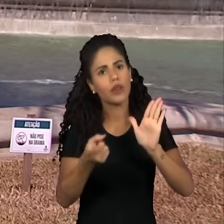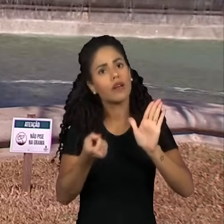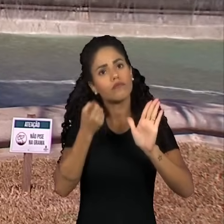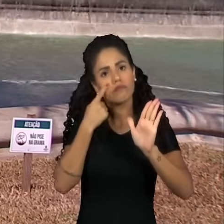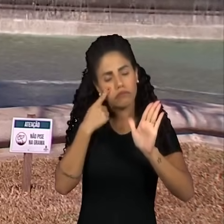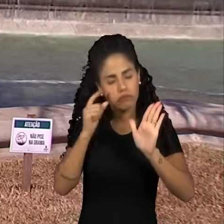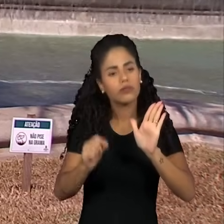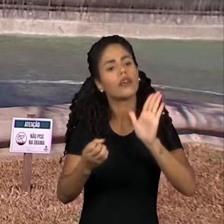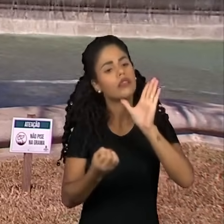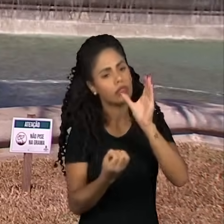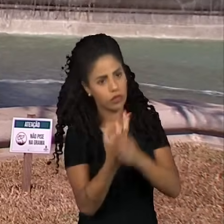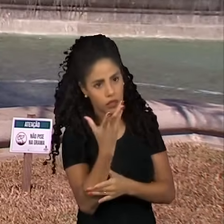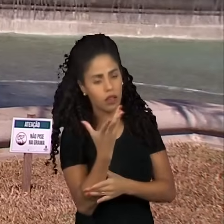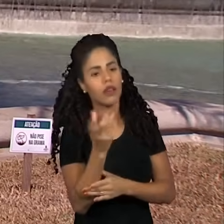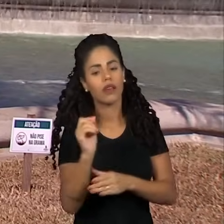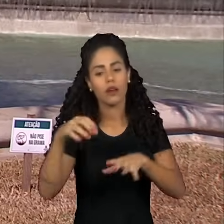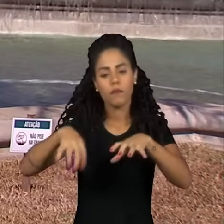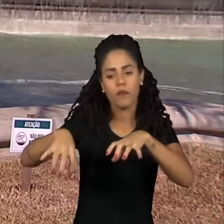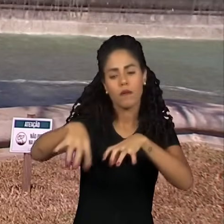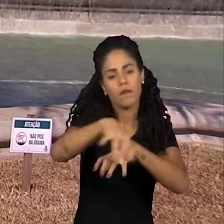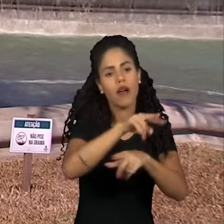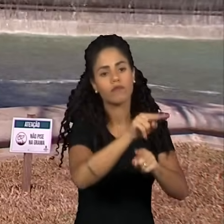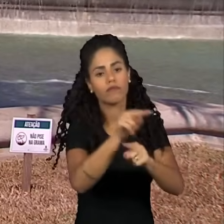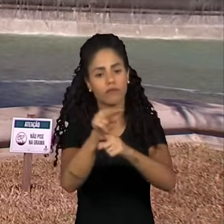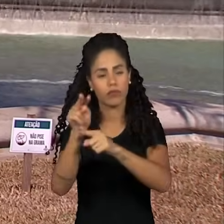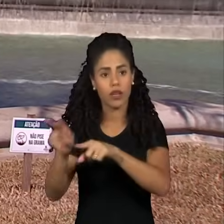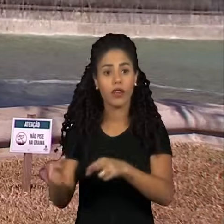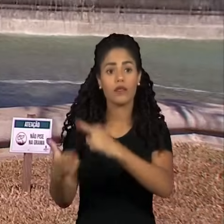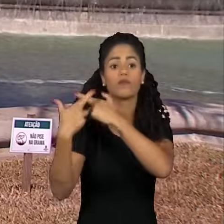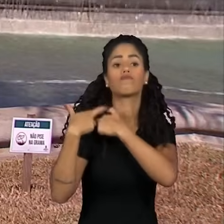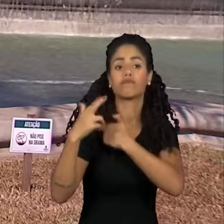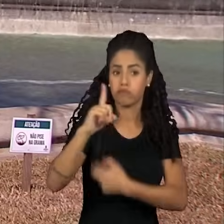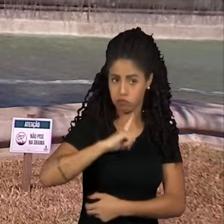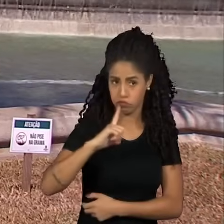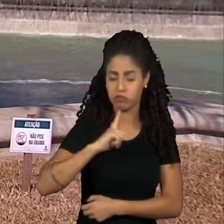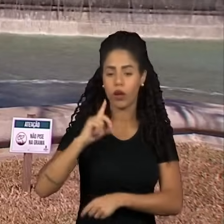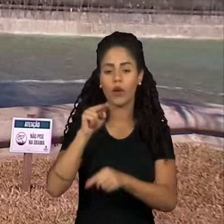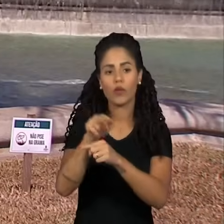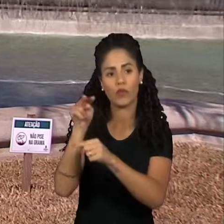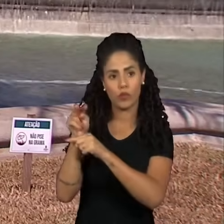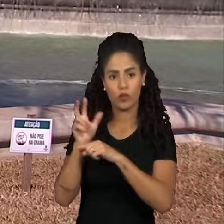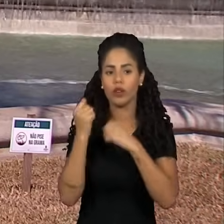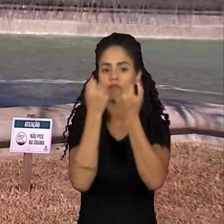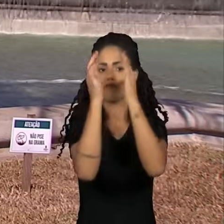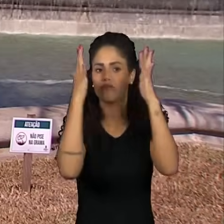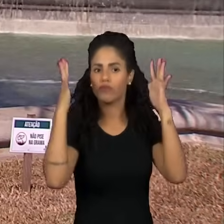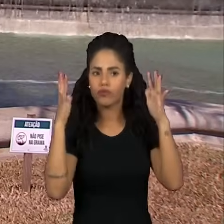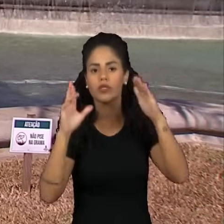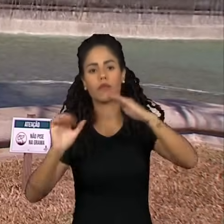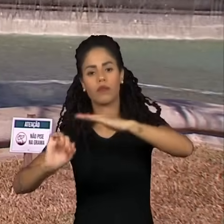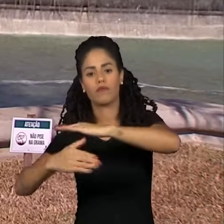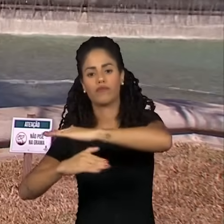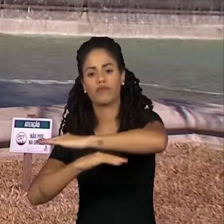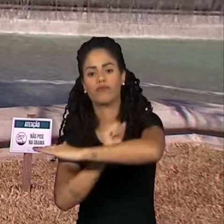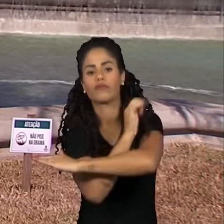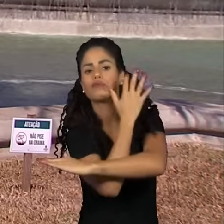podem criar suas unidades de conservação e têm essa responsabilidade para a proteção da natureza e da biodiversidade, mas as unidades de